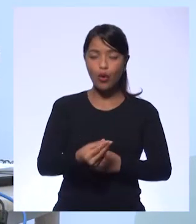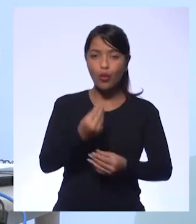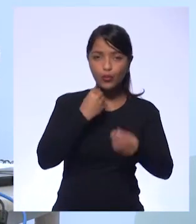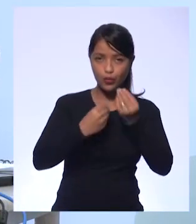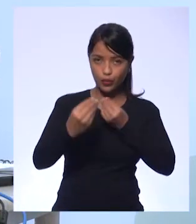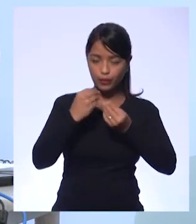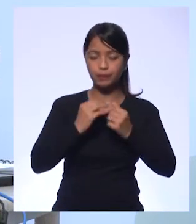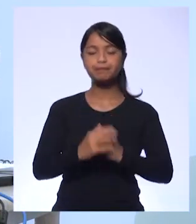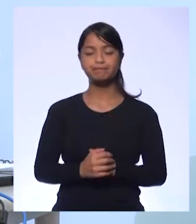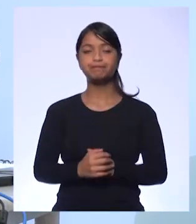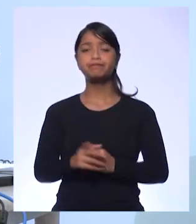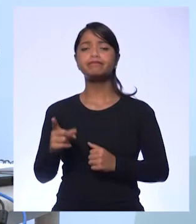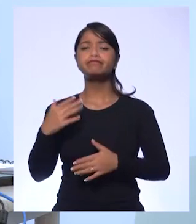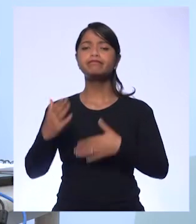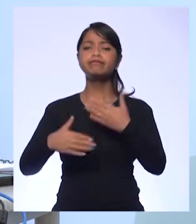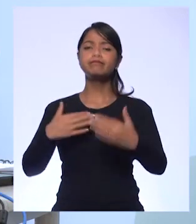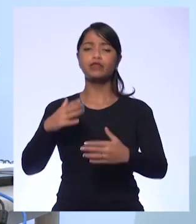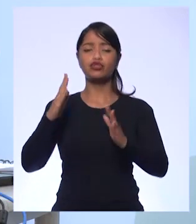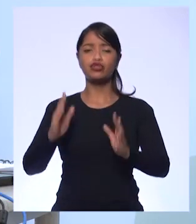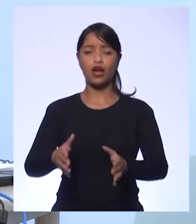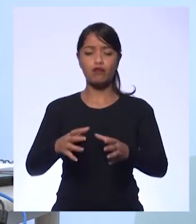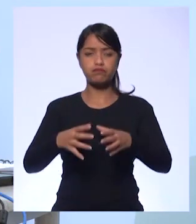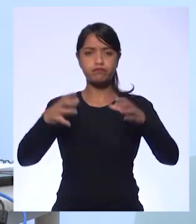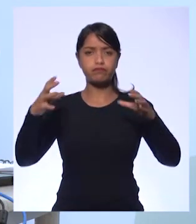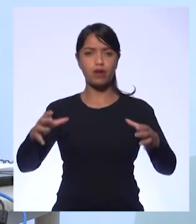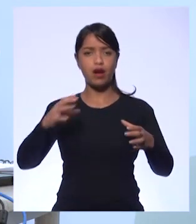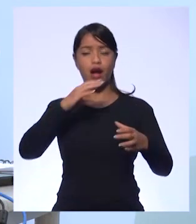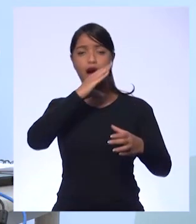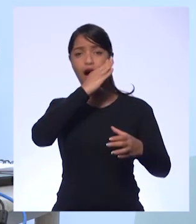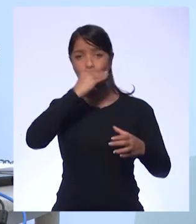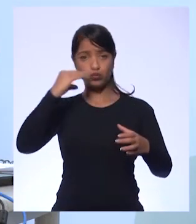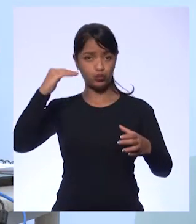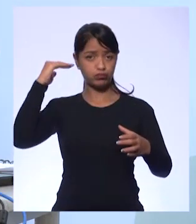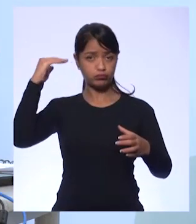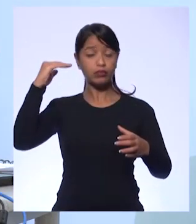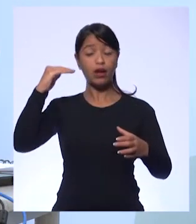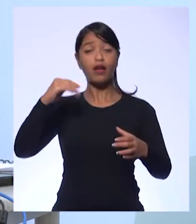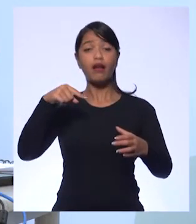adulta, a tartaruga verde pode chegar a medir